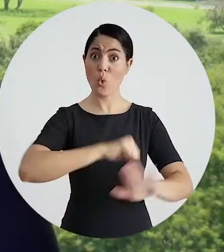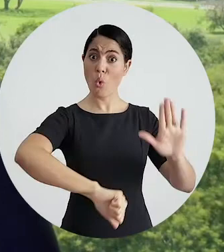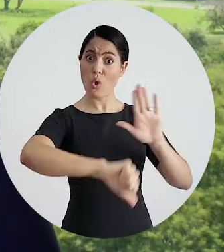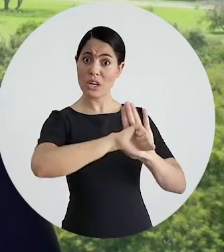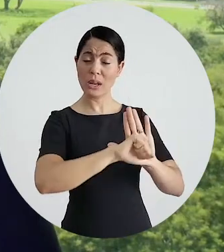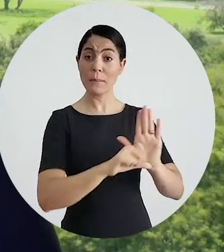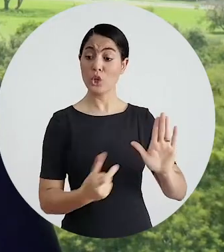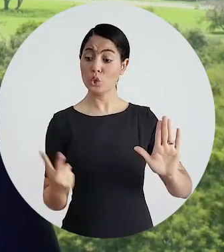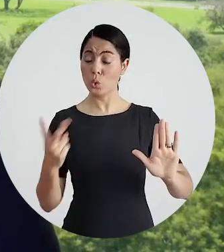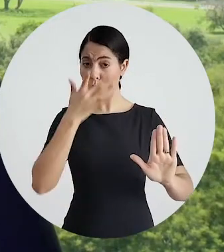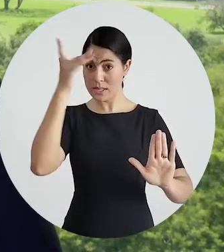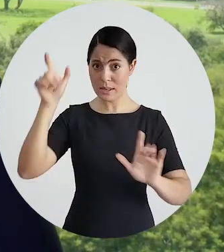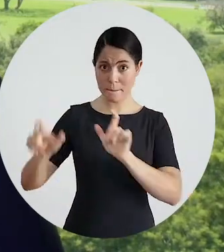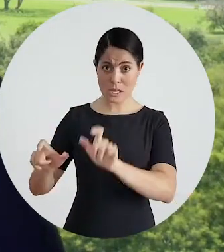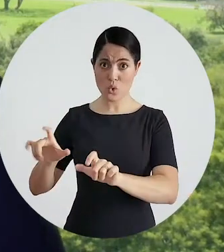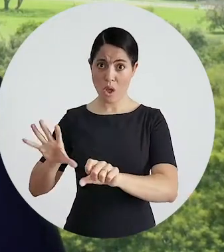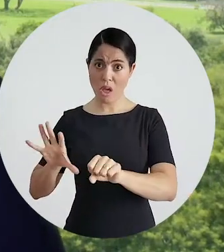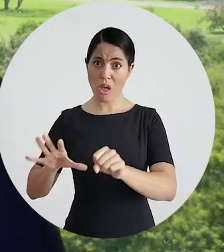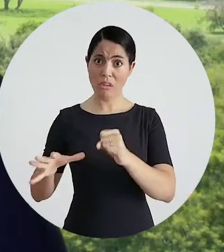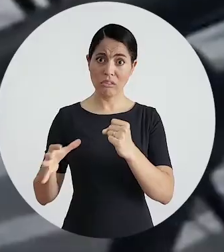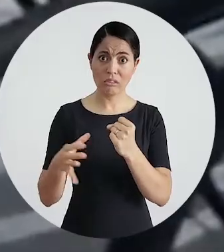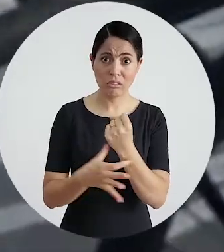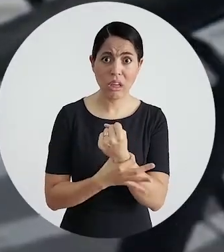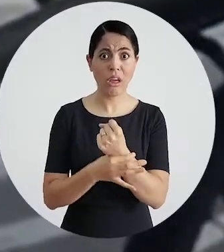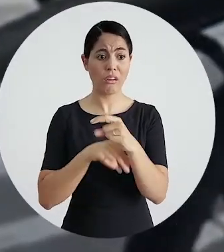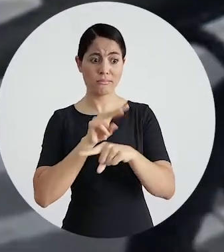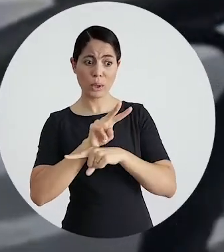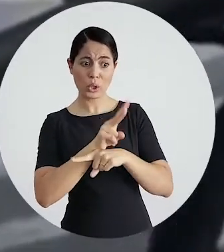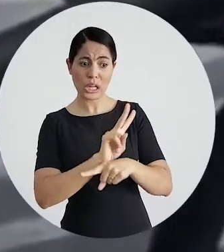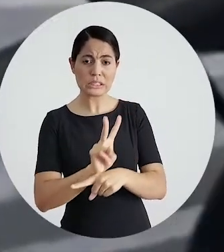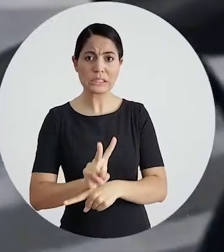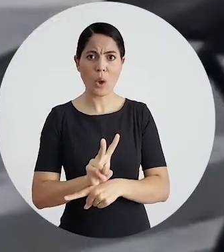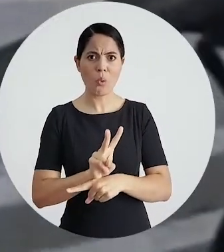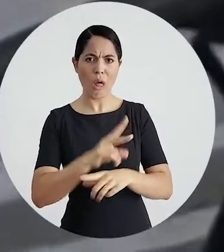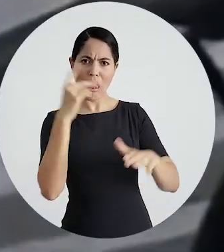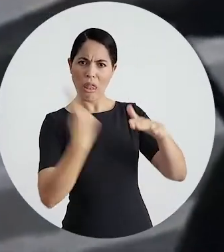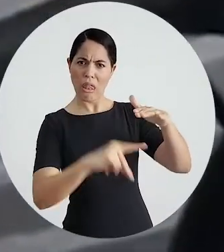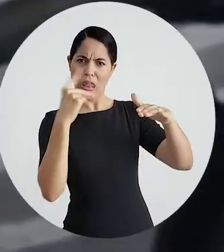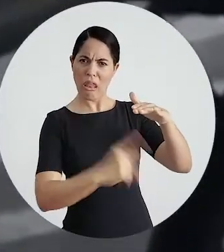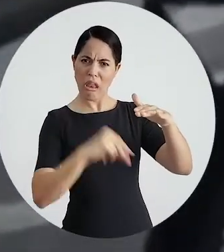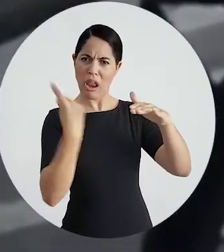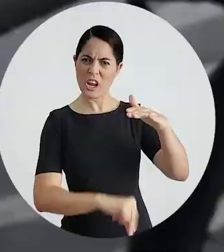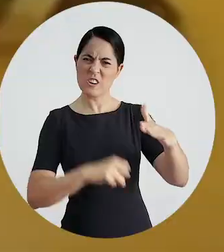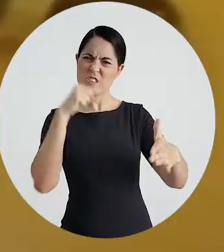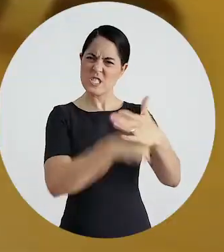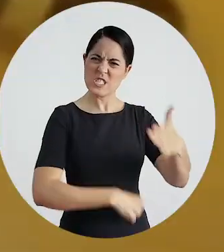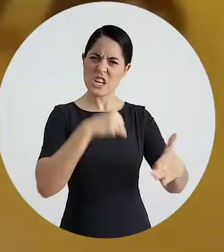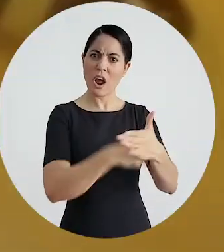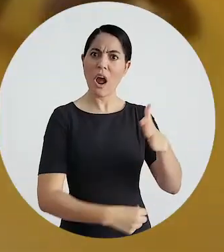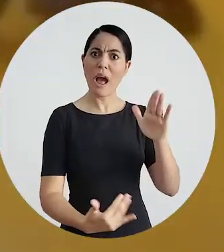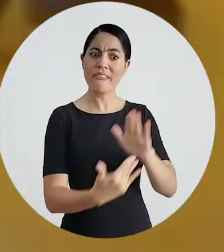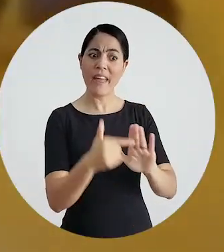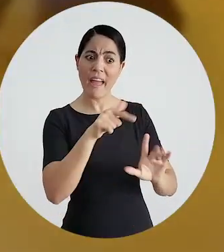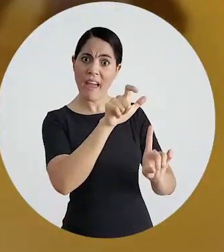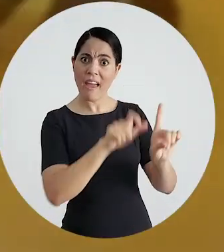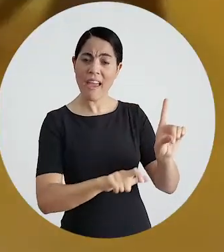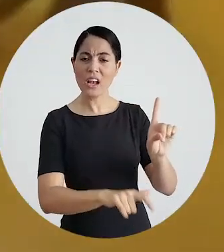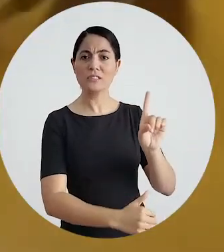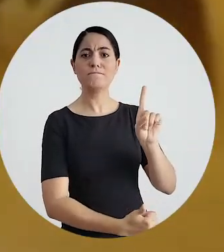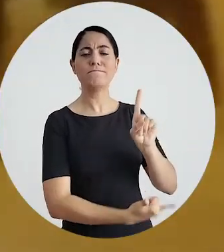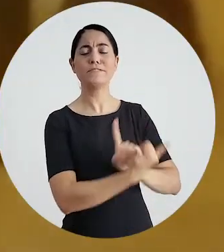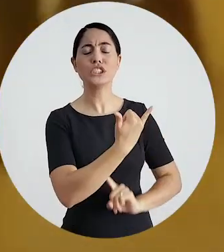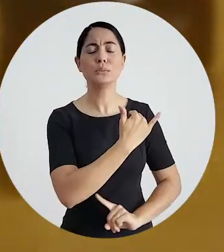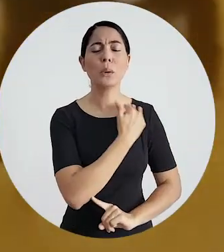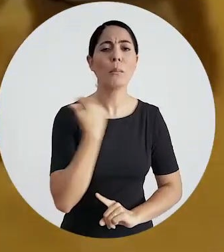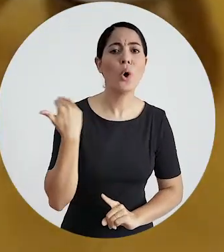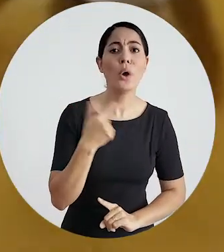2 seguranças de um estabelecimento comercial que, registrados por uma câmera celular, espancaram a vítima até a morte,